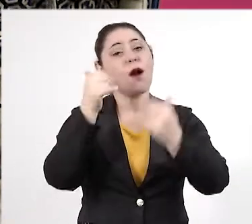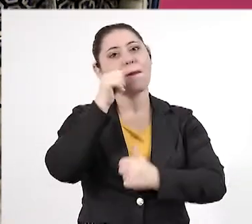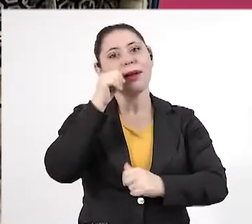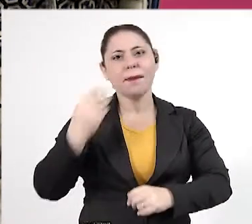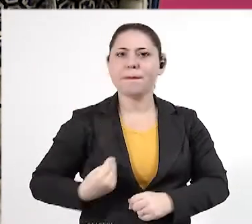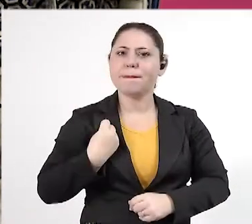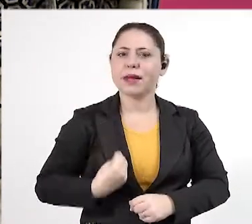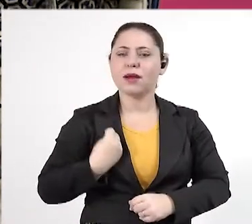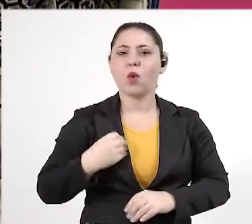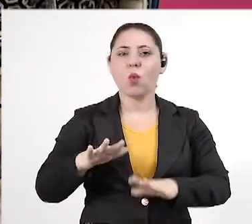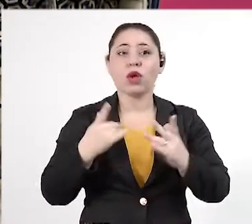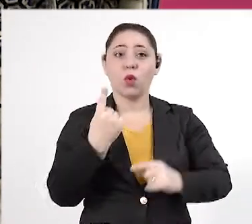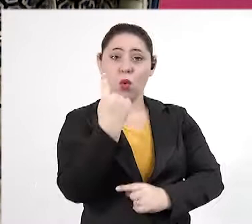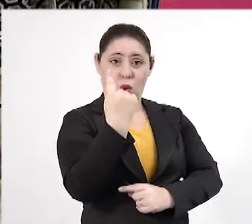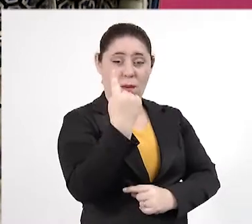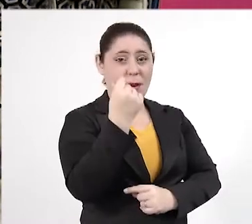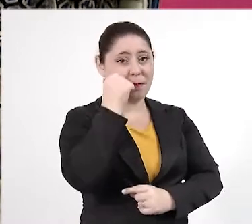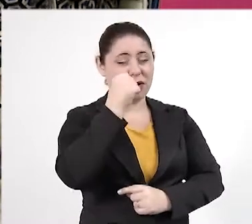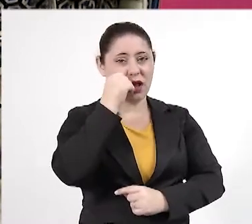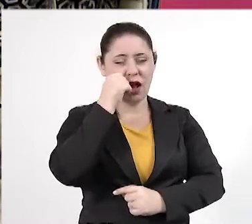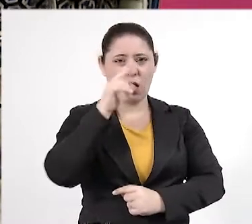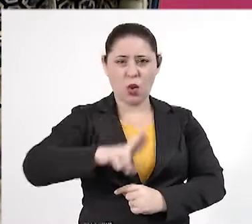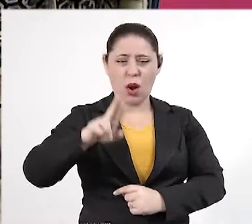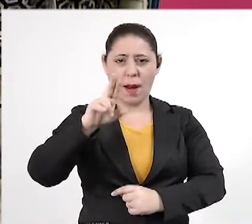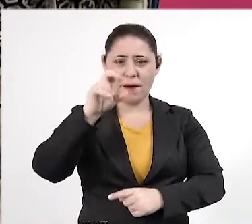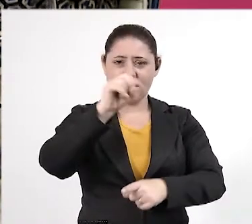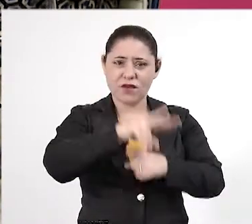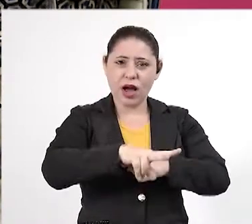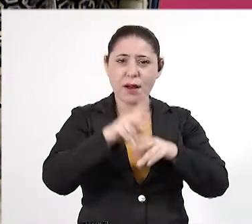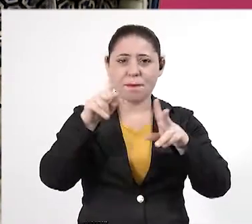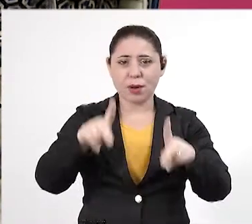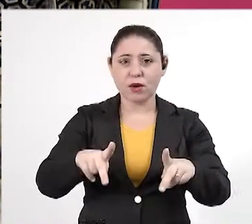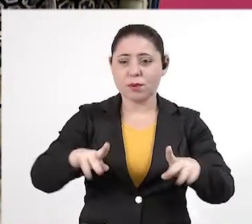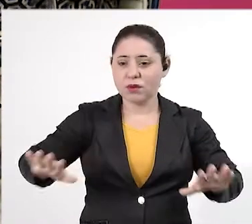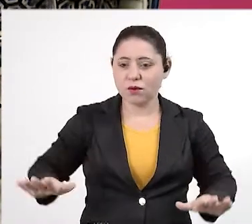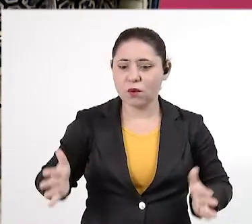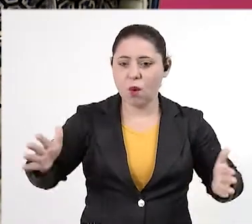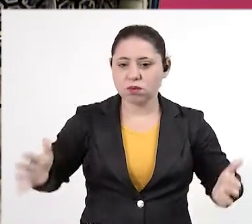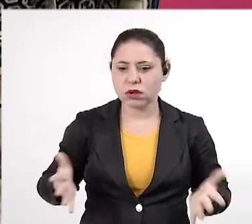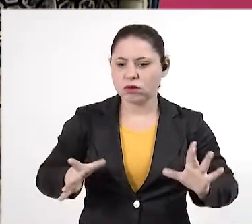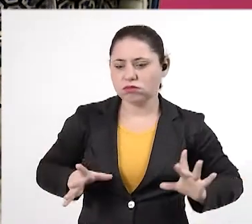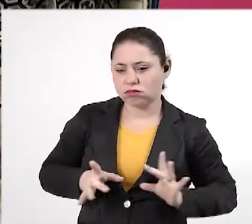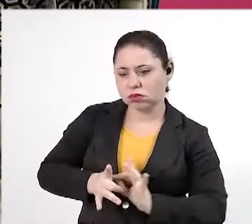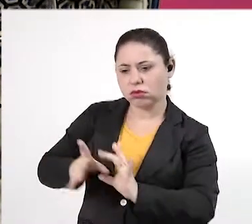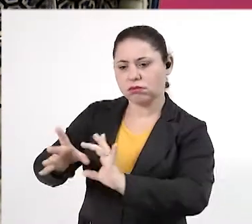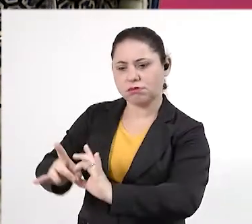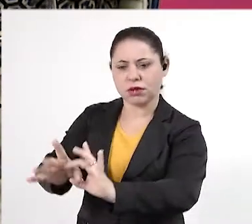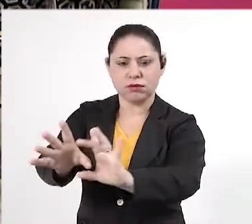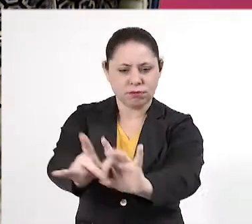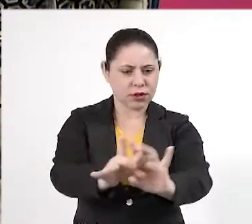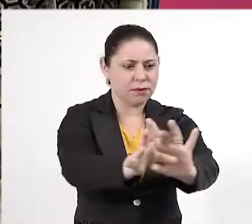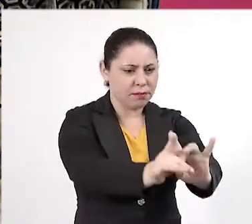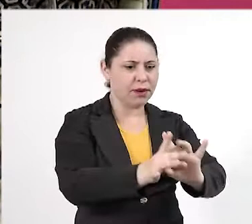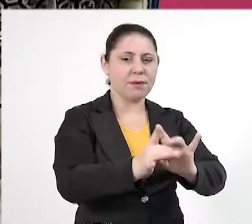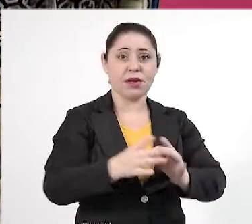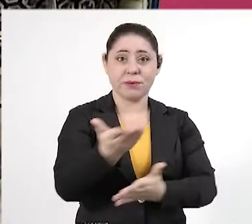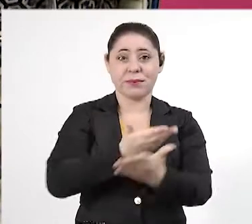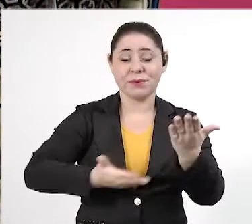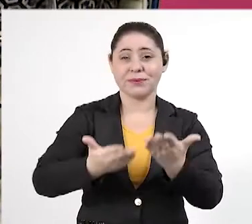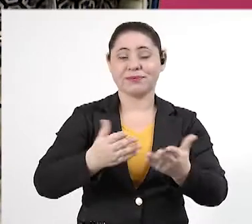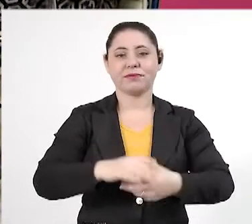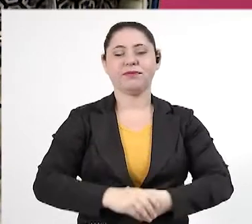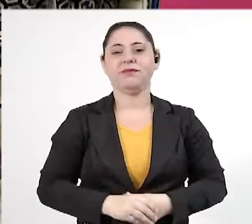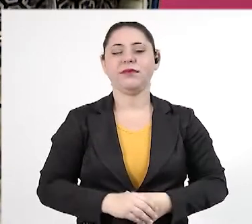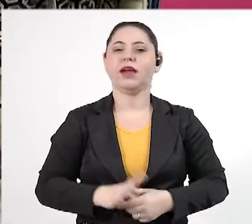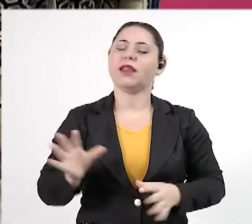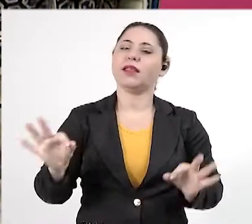incentivando a mulher a participar, que quando uma mulher ocupa um espaço público, ela incentiva a outra e vai criando uma corrente do bem. E nós terminamos